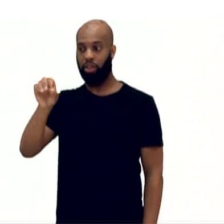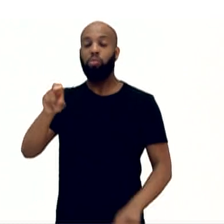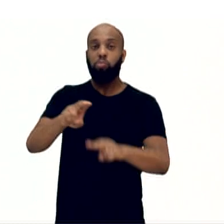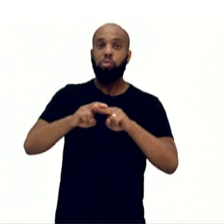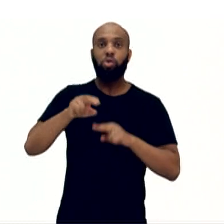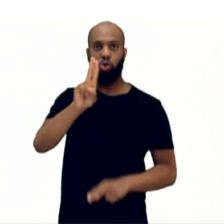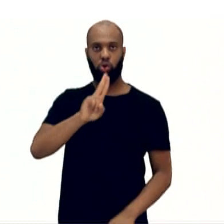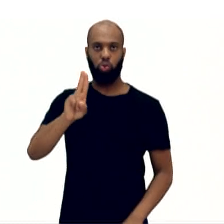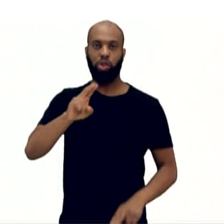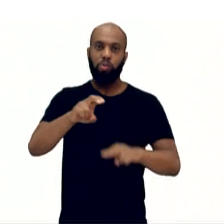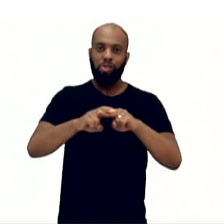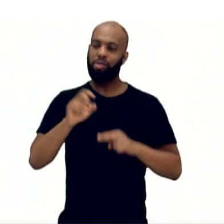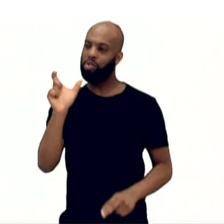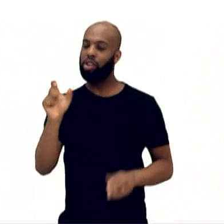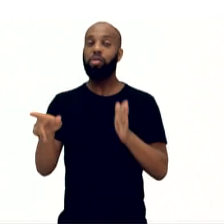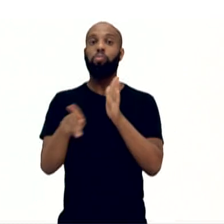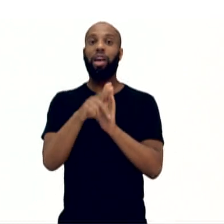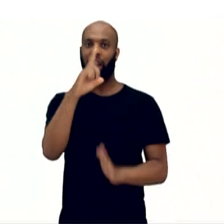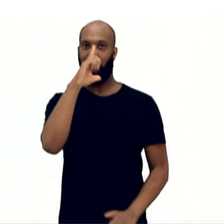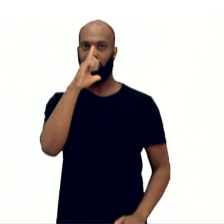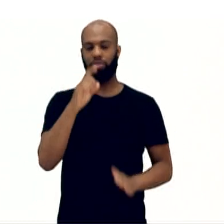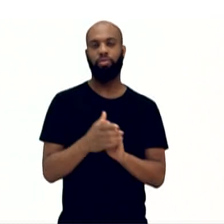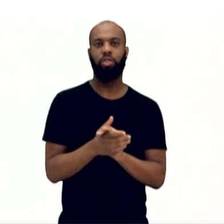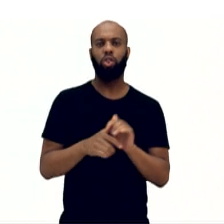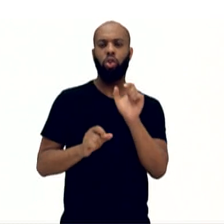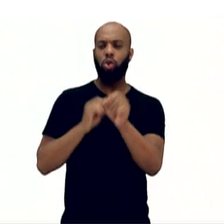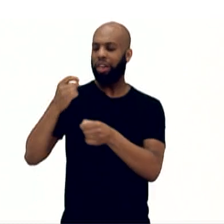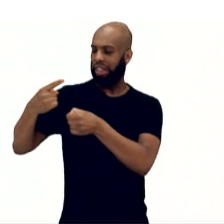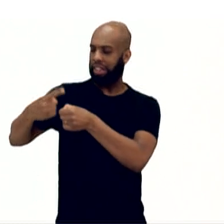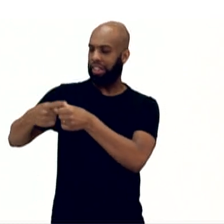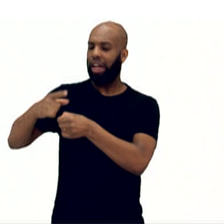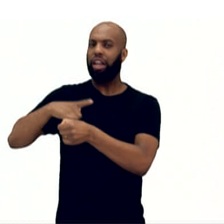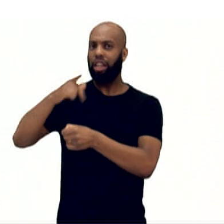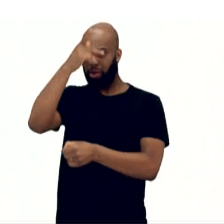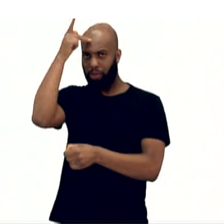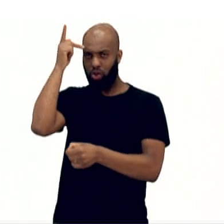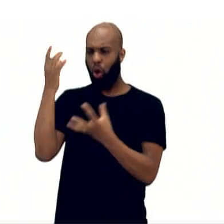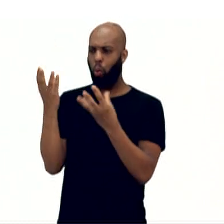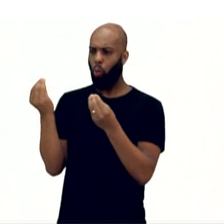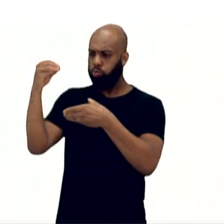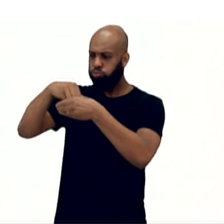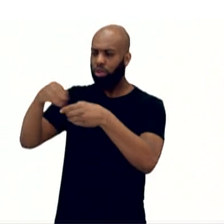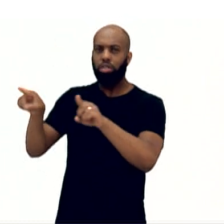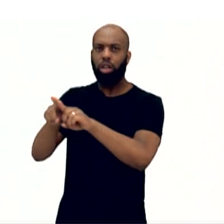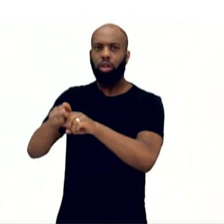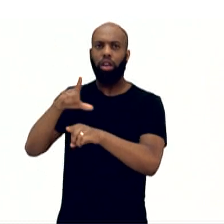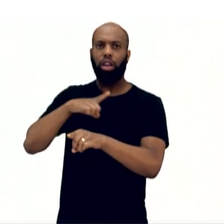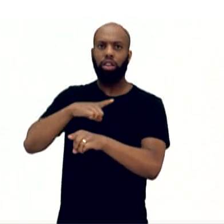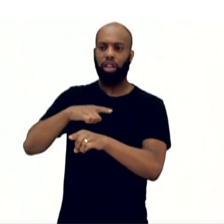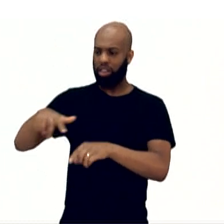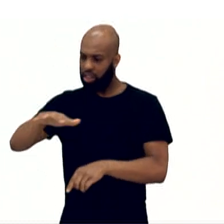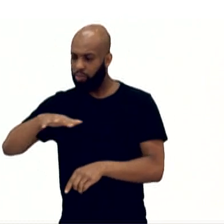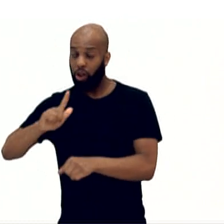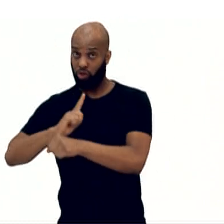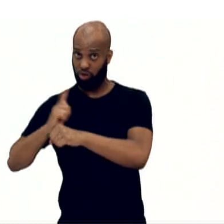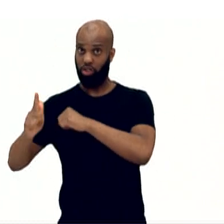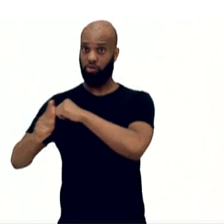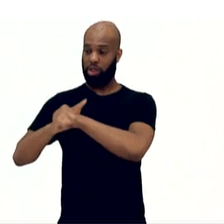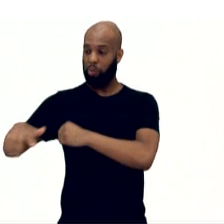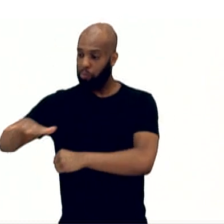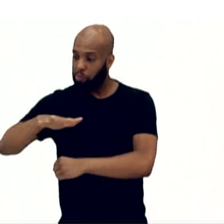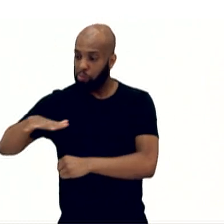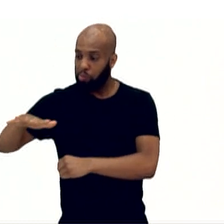termo. O que é uma cidade? Concentração de um elevado número de pessoas em uma determinada porção do espaço